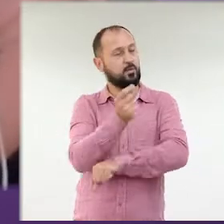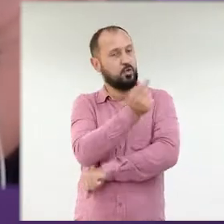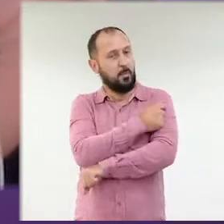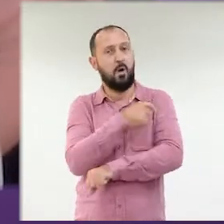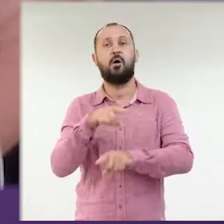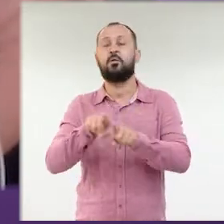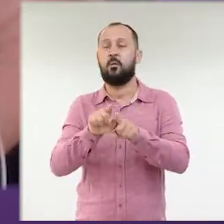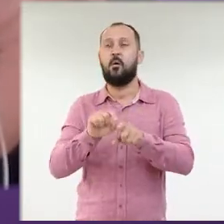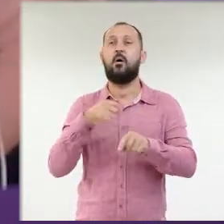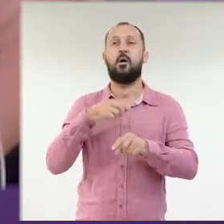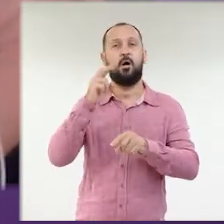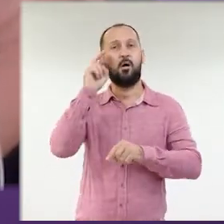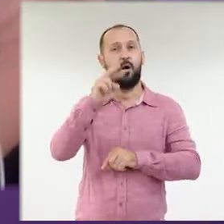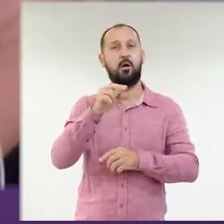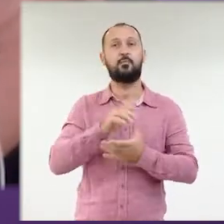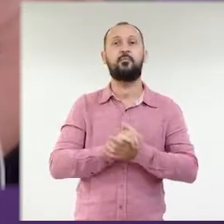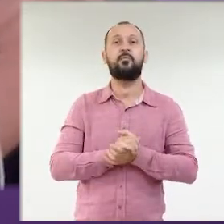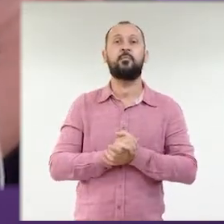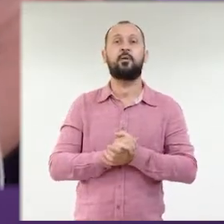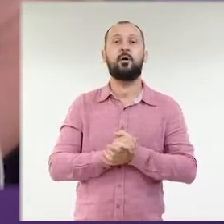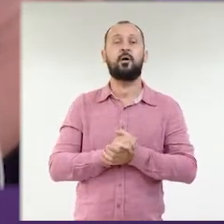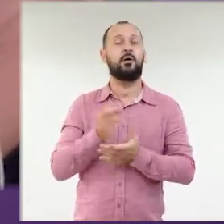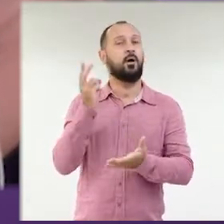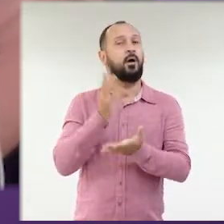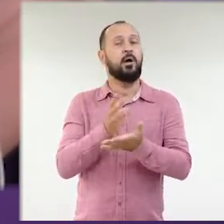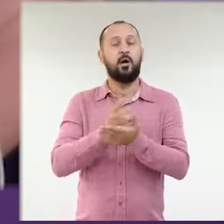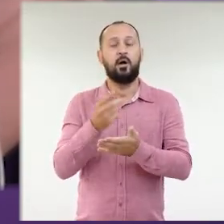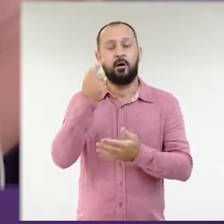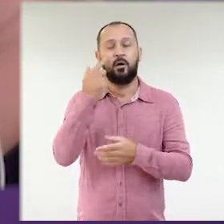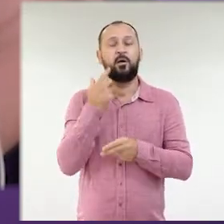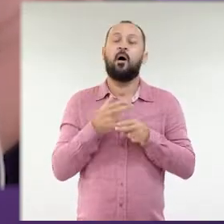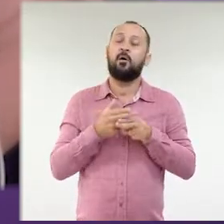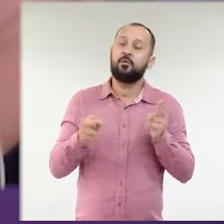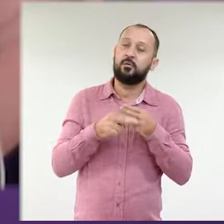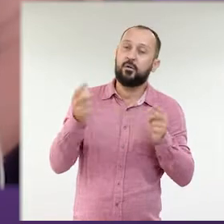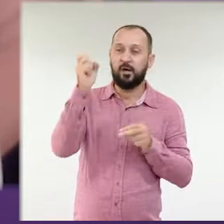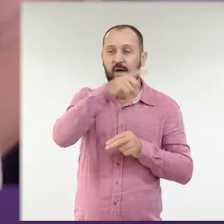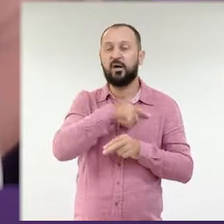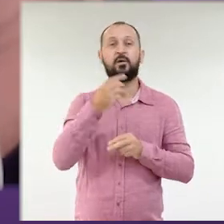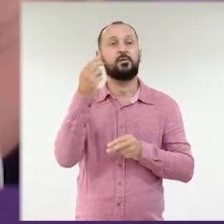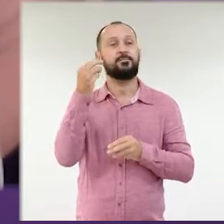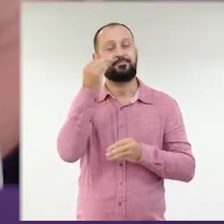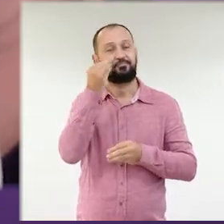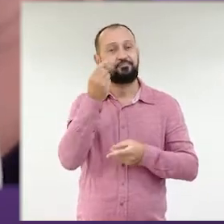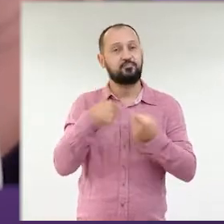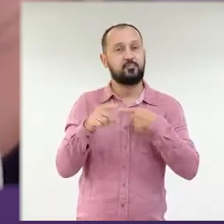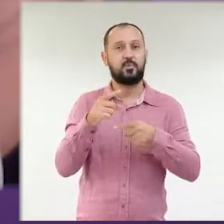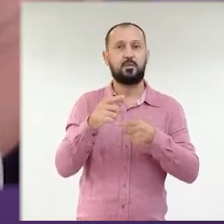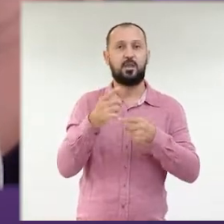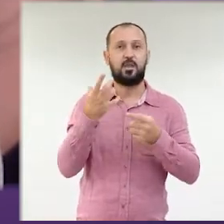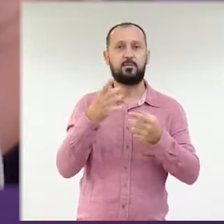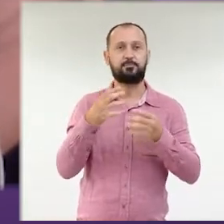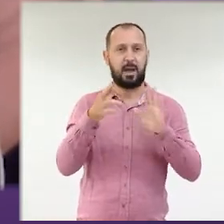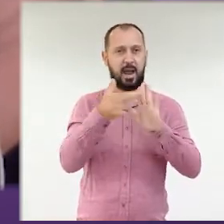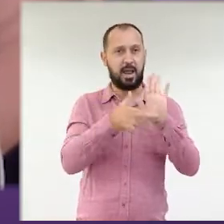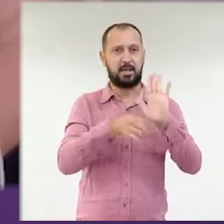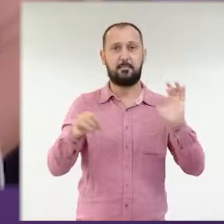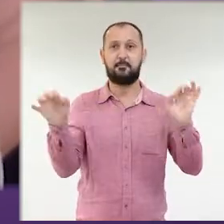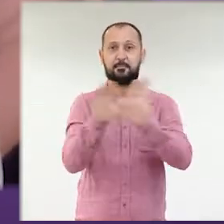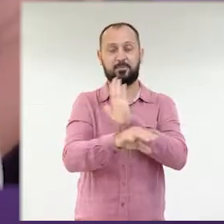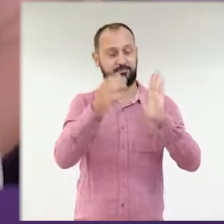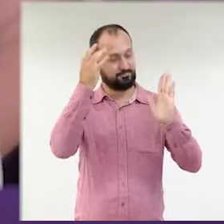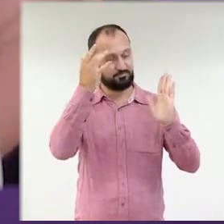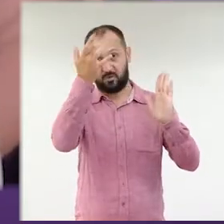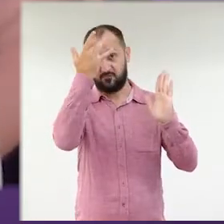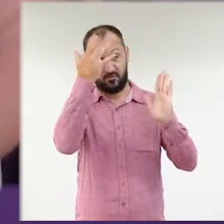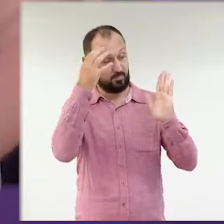de postos de saúde. Nós estamos, Lívia, driblando os desafios. E não tem uma fórmula pronta, porque